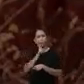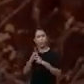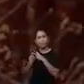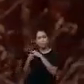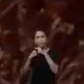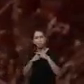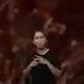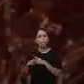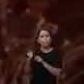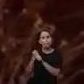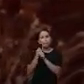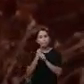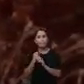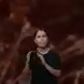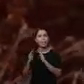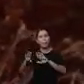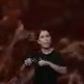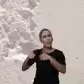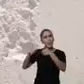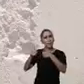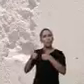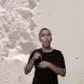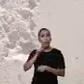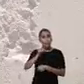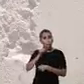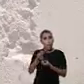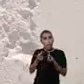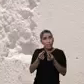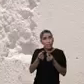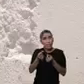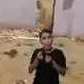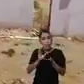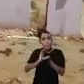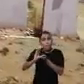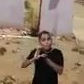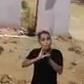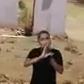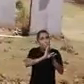botou cerâmica na casa, botou um negócio melhor. Isso aí foi um dinheiro que Deus mandou.